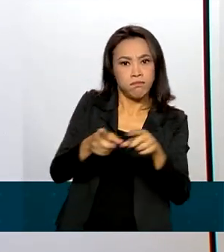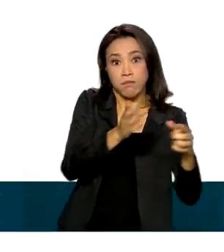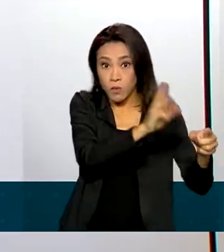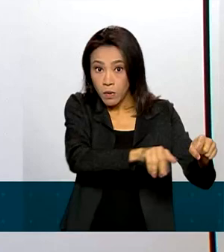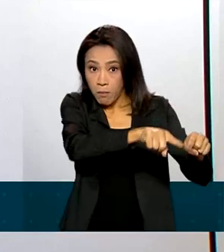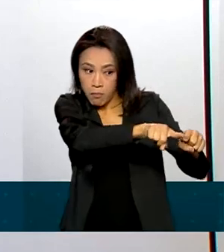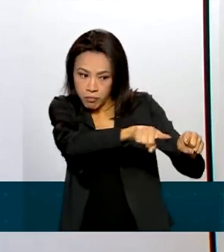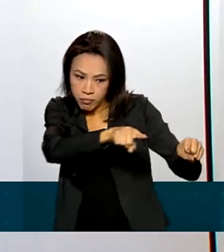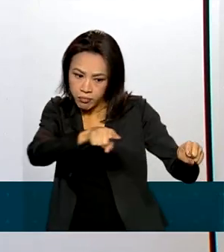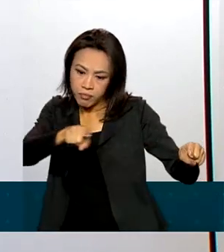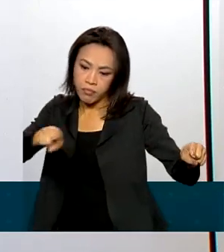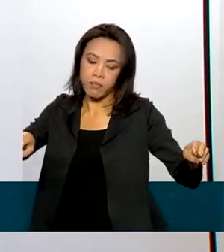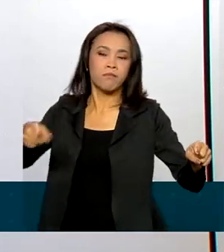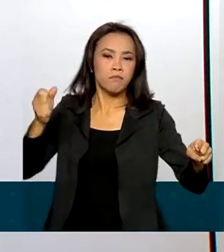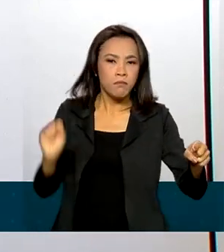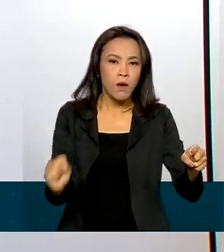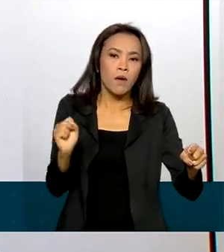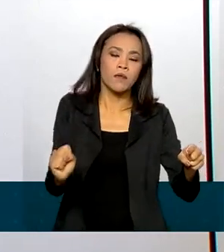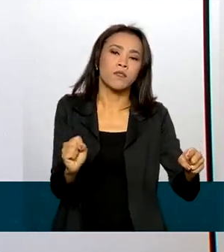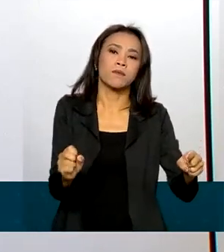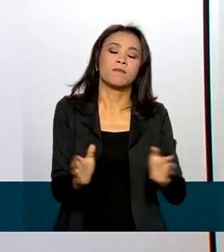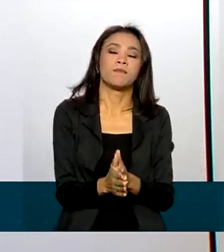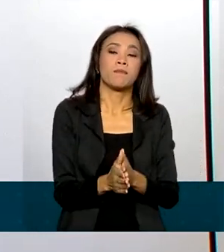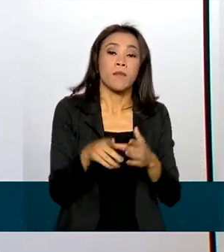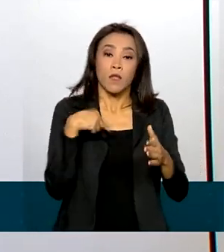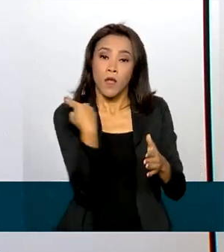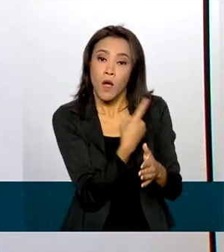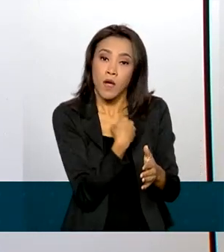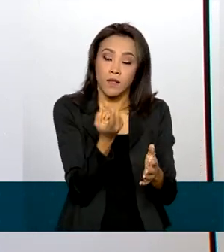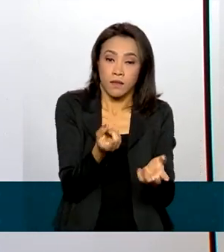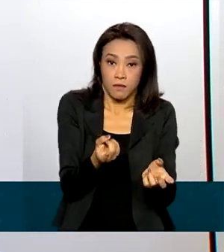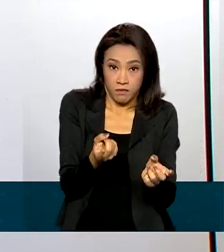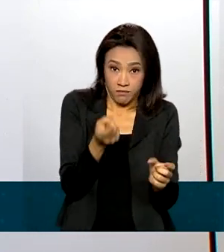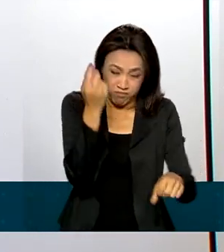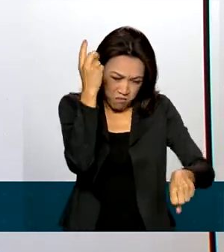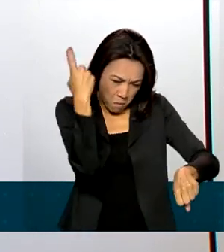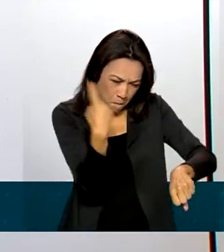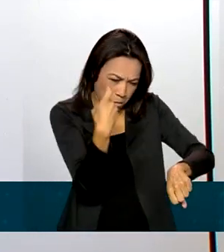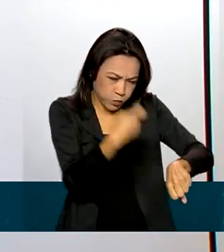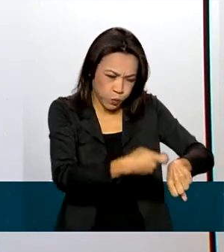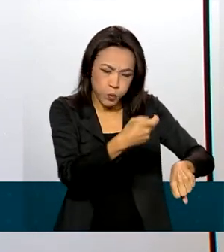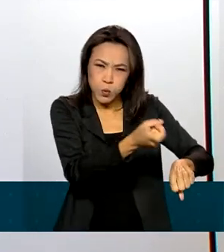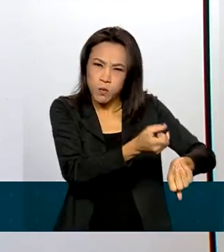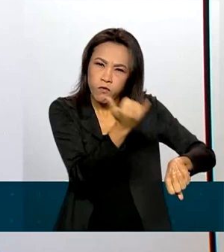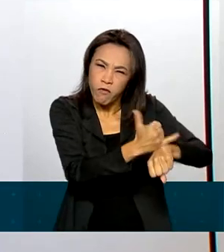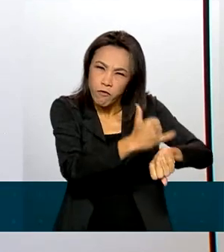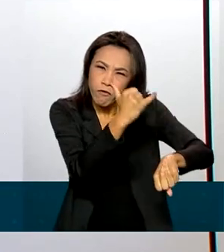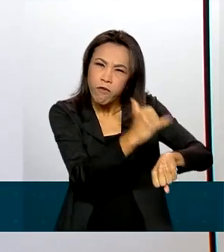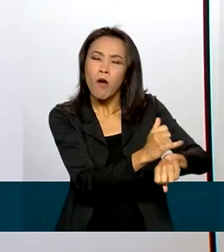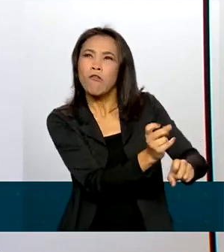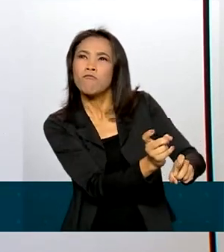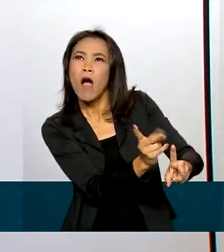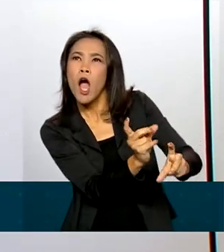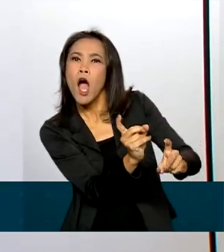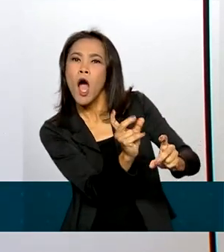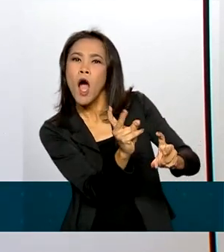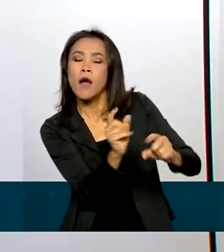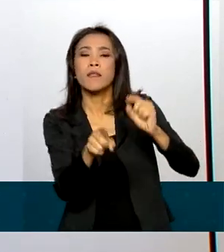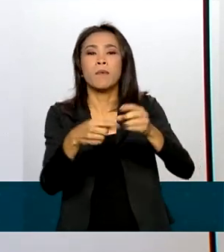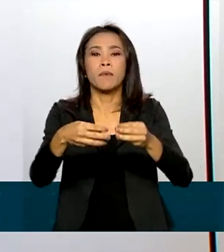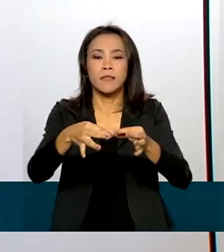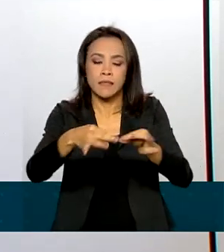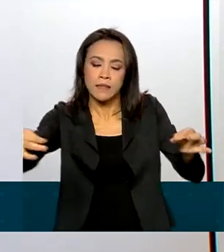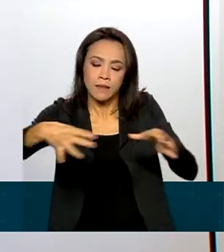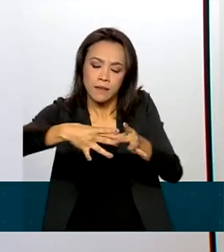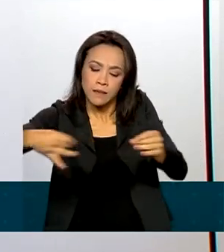nobre. Às vezes, nós exportamos o mineral bruto e importamos, às vezes, a liga, o metal.